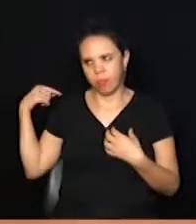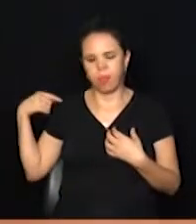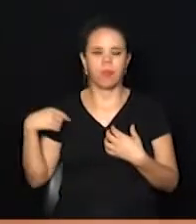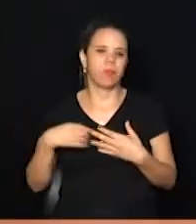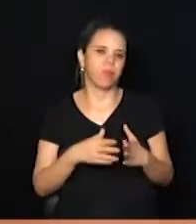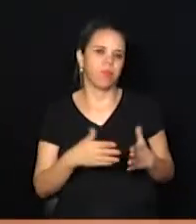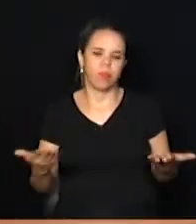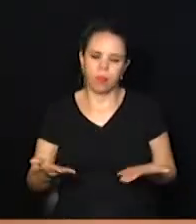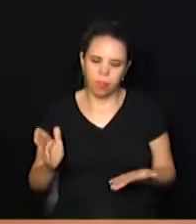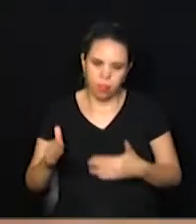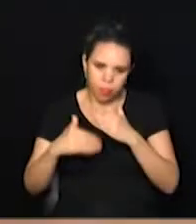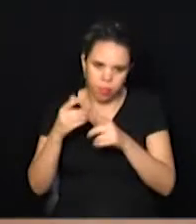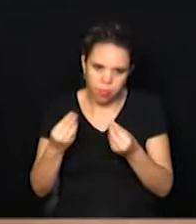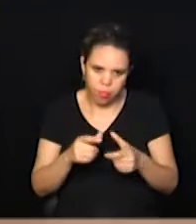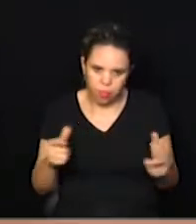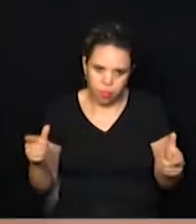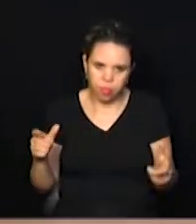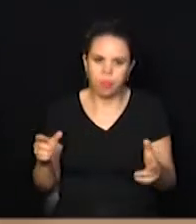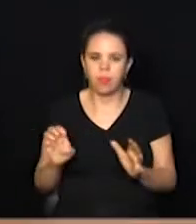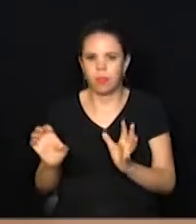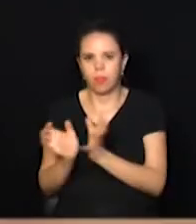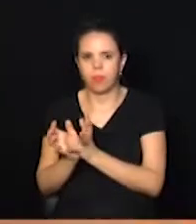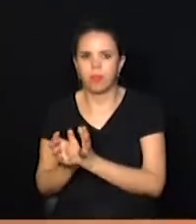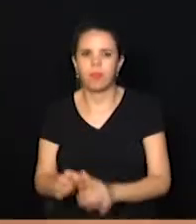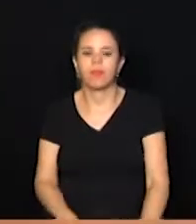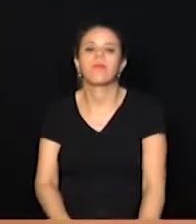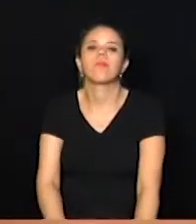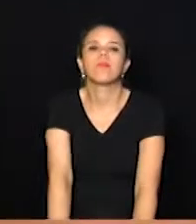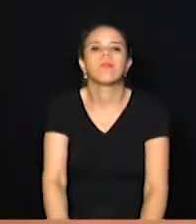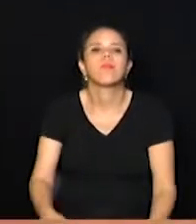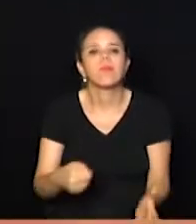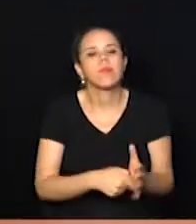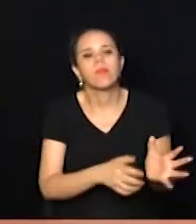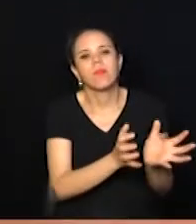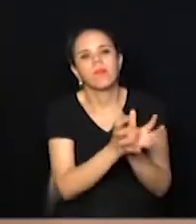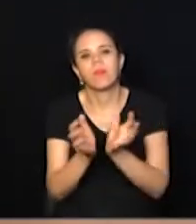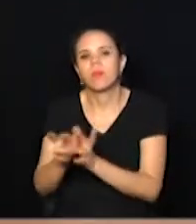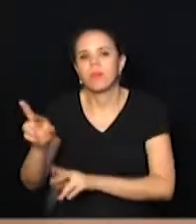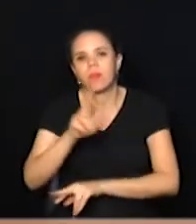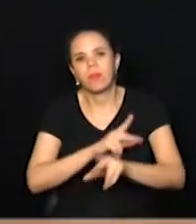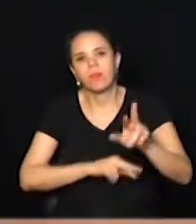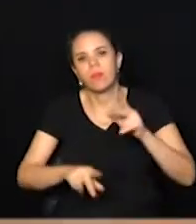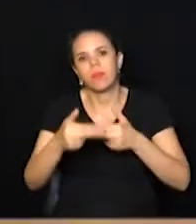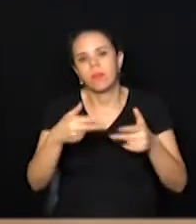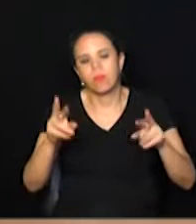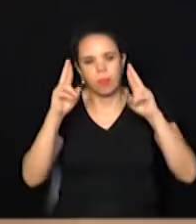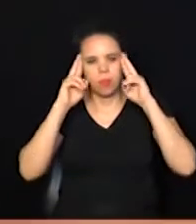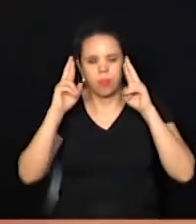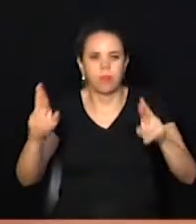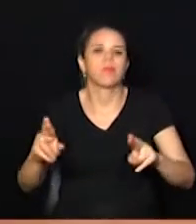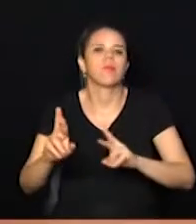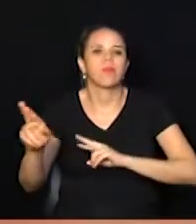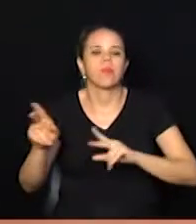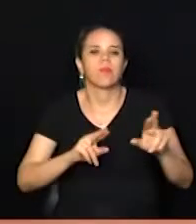algo que hoje nós já avançamos muito no campo da esquerda, mas com a luta das minorias, com a diversidade, com respeito à